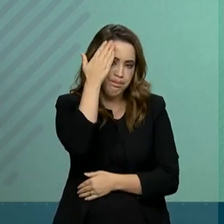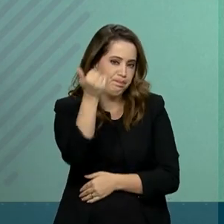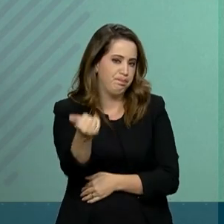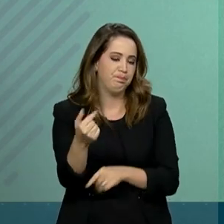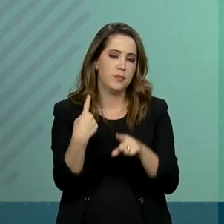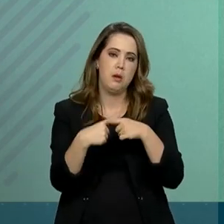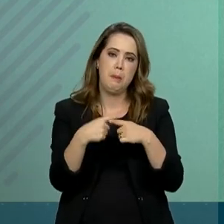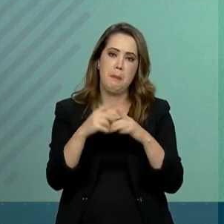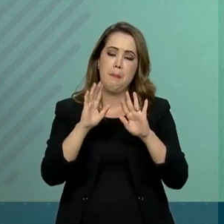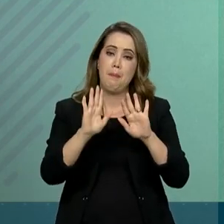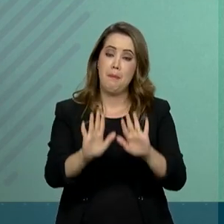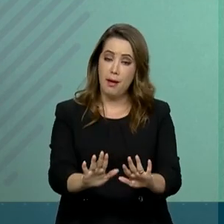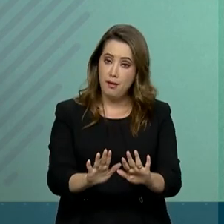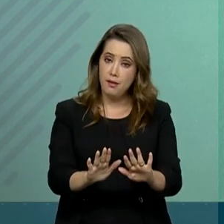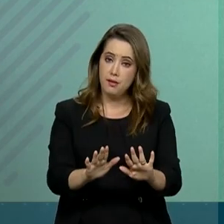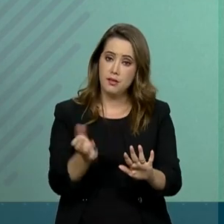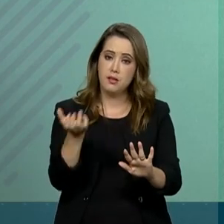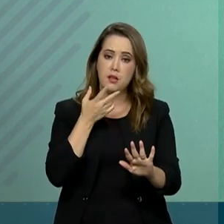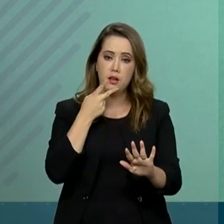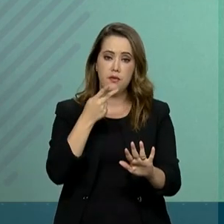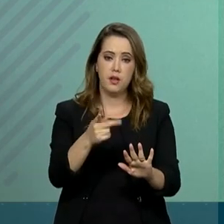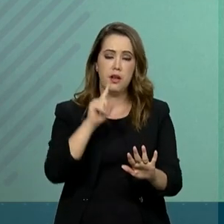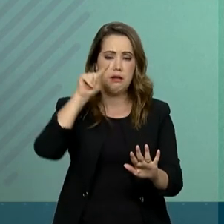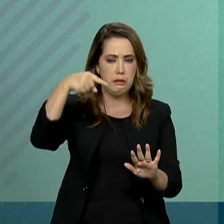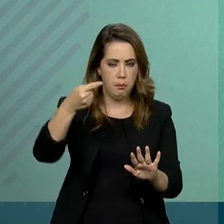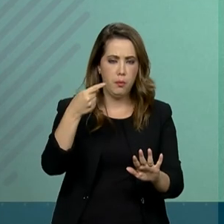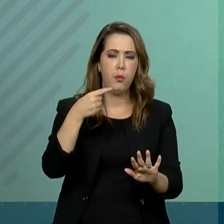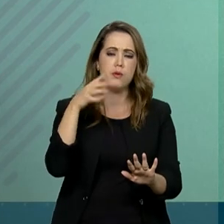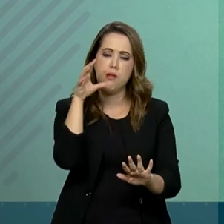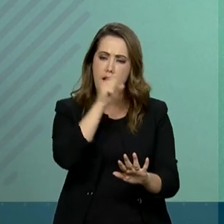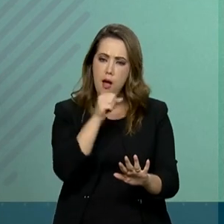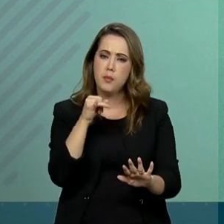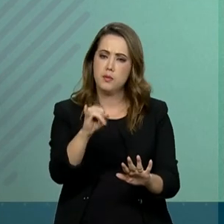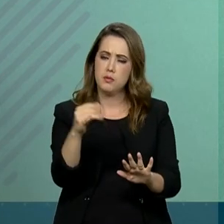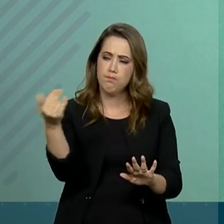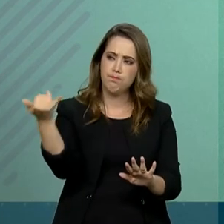obstante quero é de fornecer essa informação